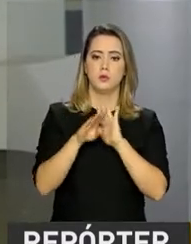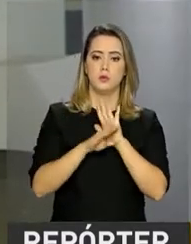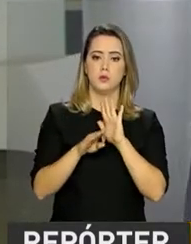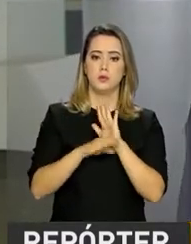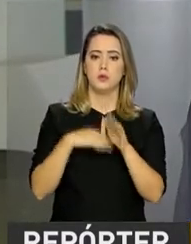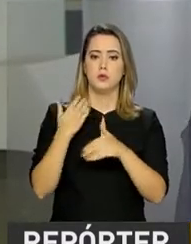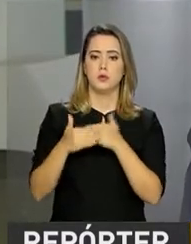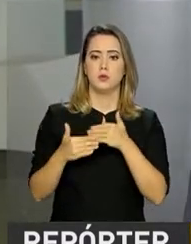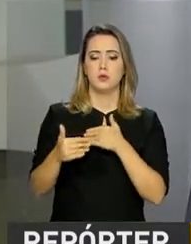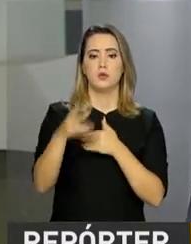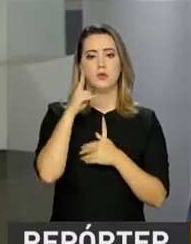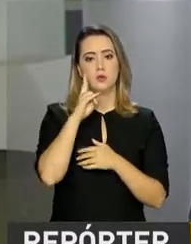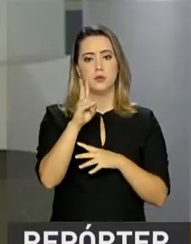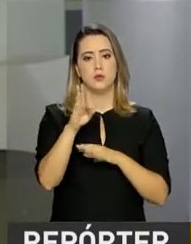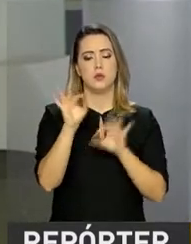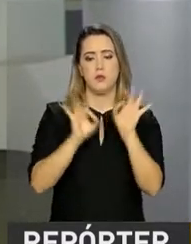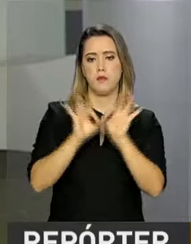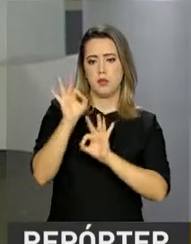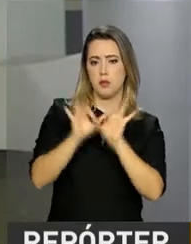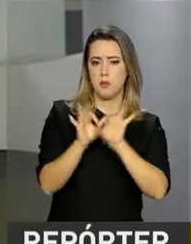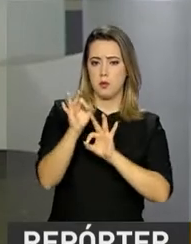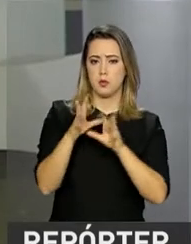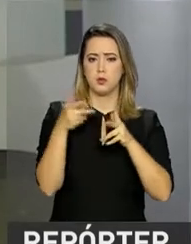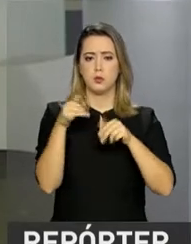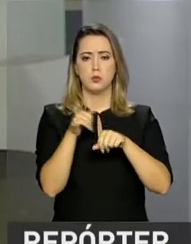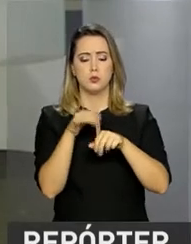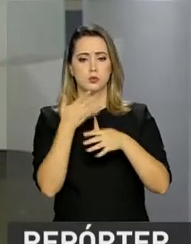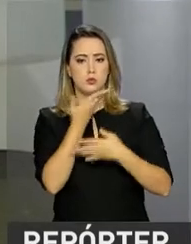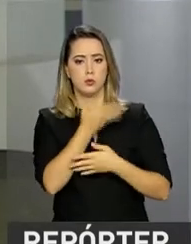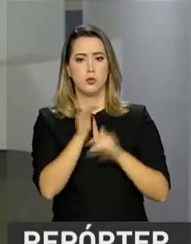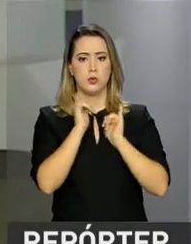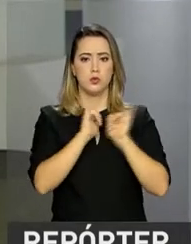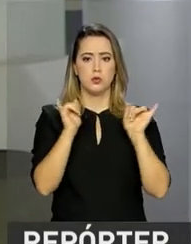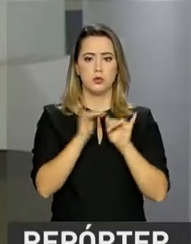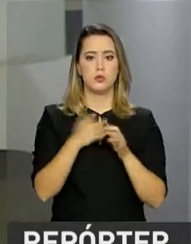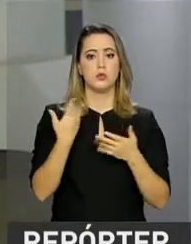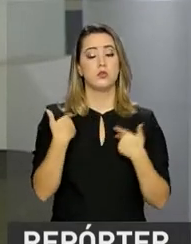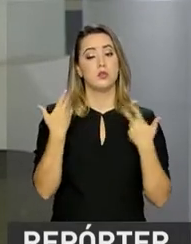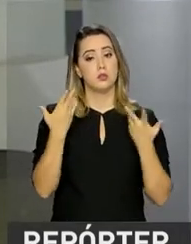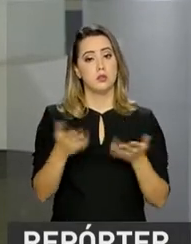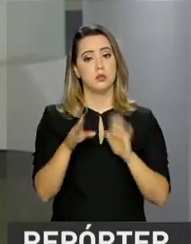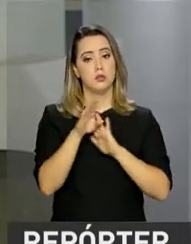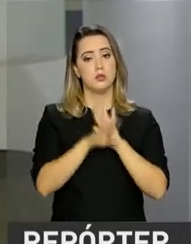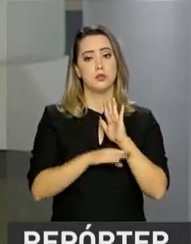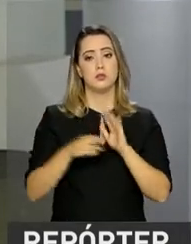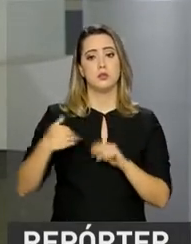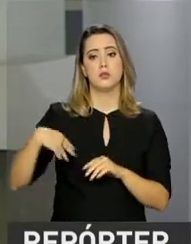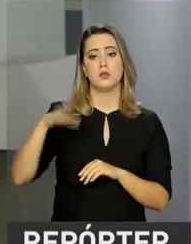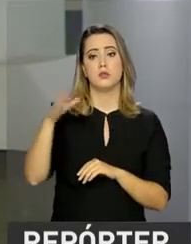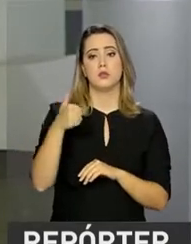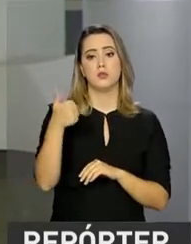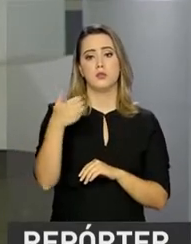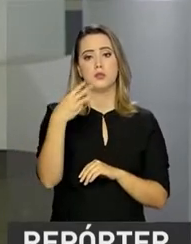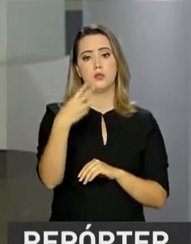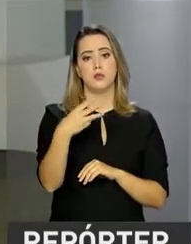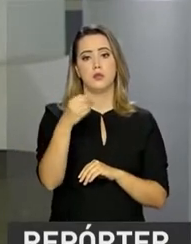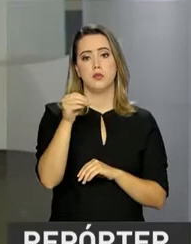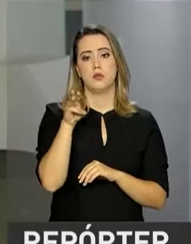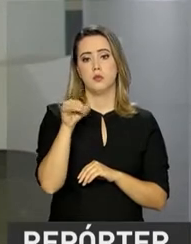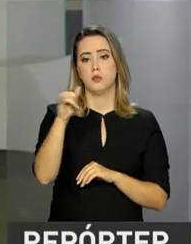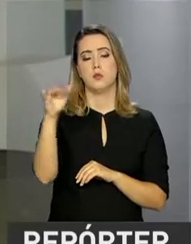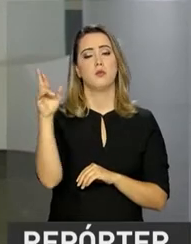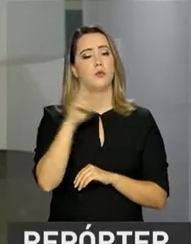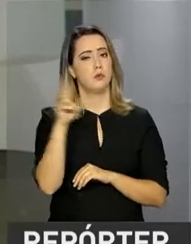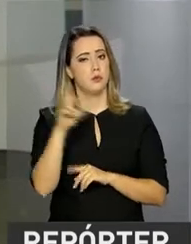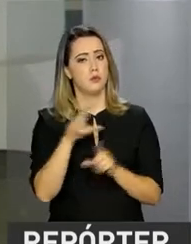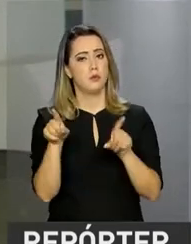Avançar. Ainda é possível ver toda a estrutura usada para o anúncio. E sobre o programa, são mais de 130 bilhões